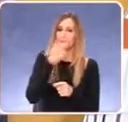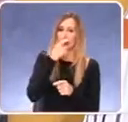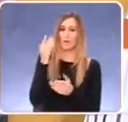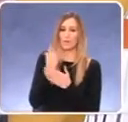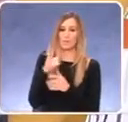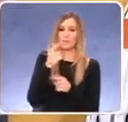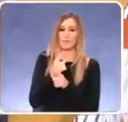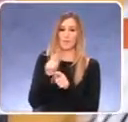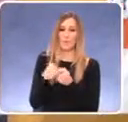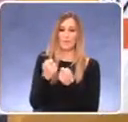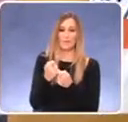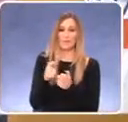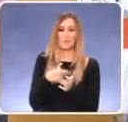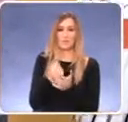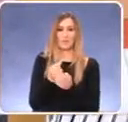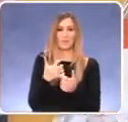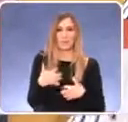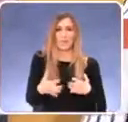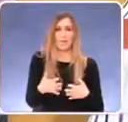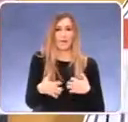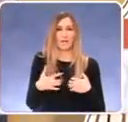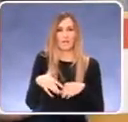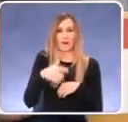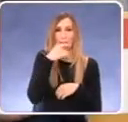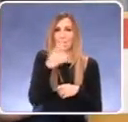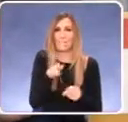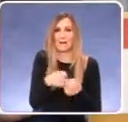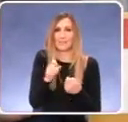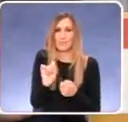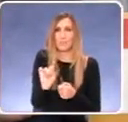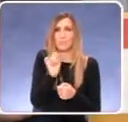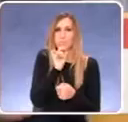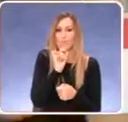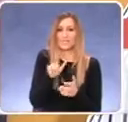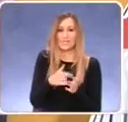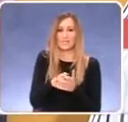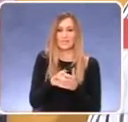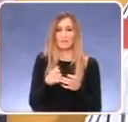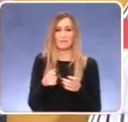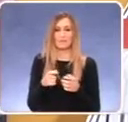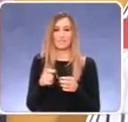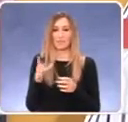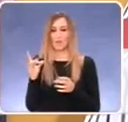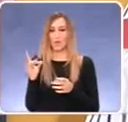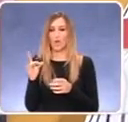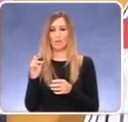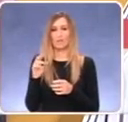que se partiu. Portanto, vivia sempre um bocadinho ansiosa, meu Deus, sempre, não se vá partir sempre. Outra vez? Sempre, andava sempre com um tubo de cola Super 3 na